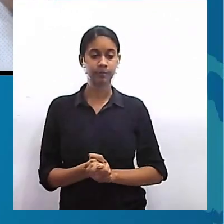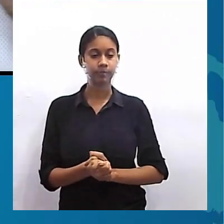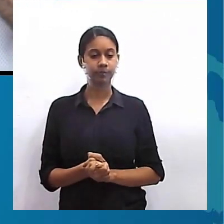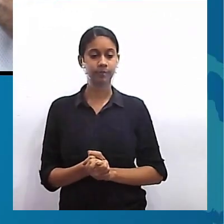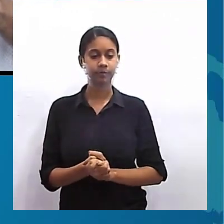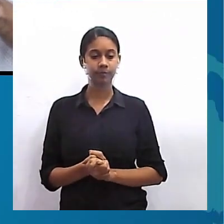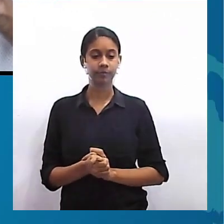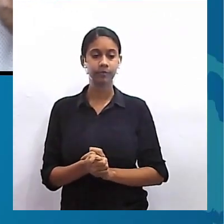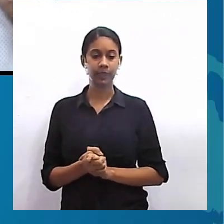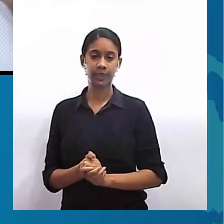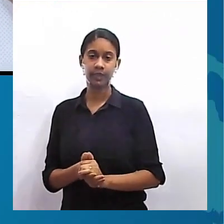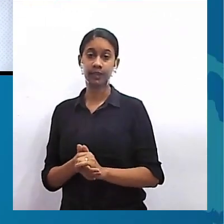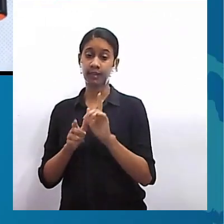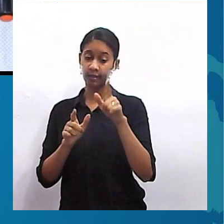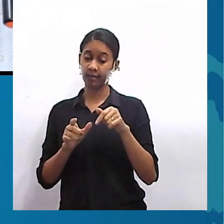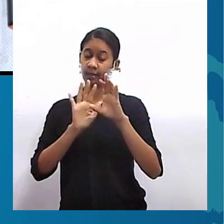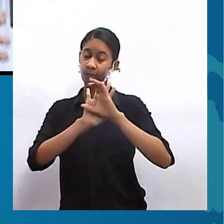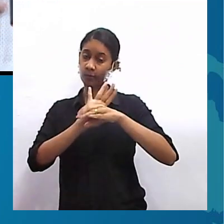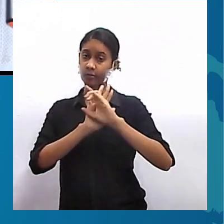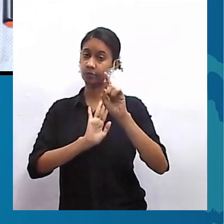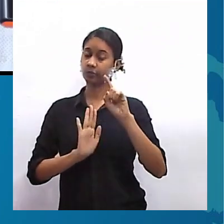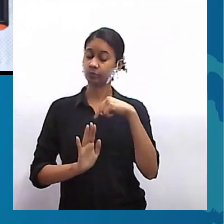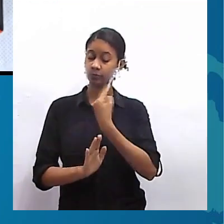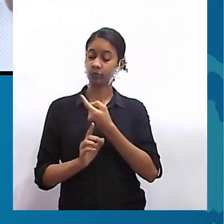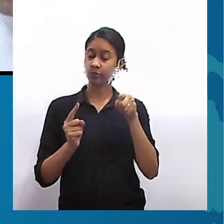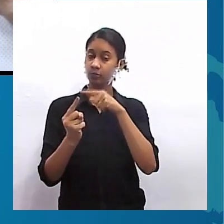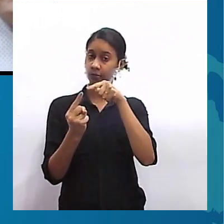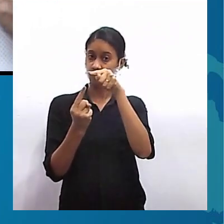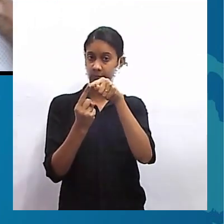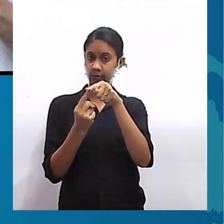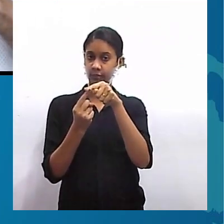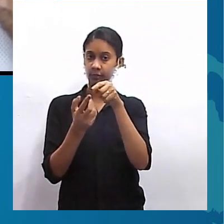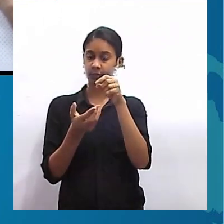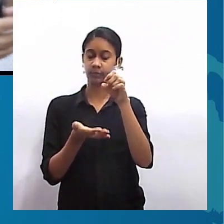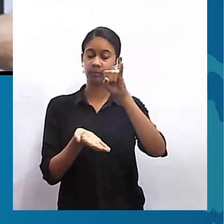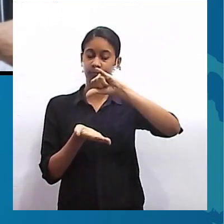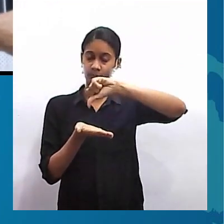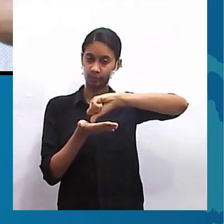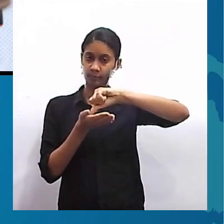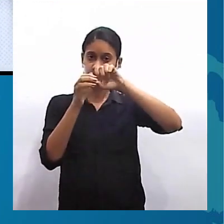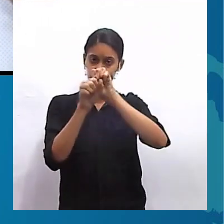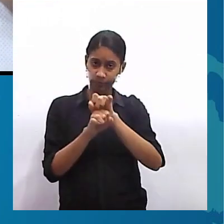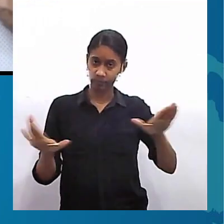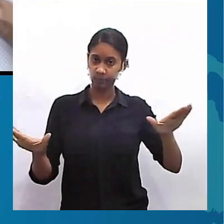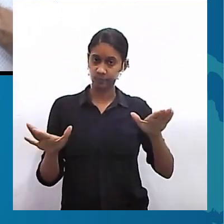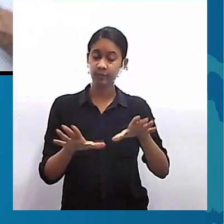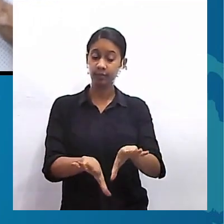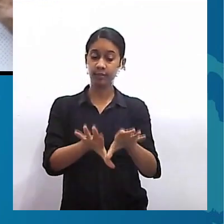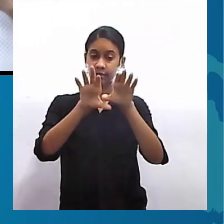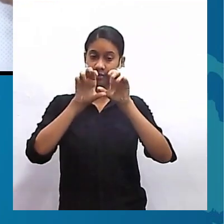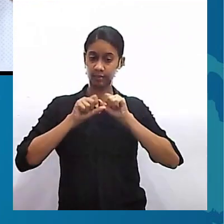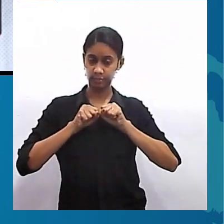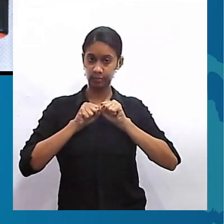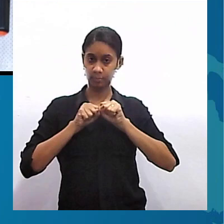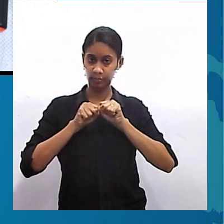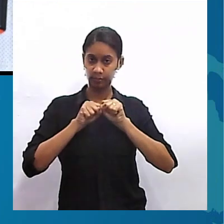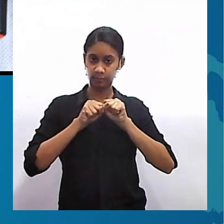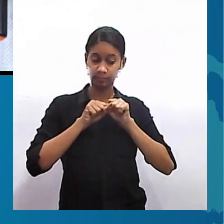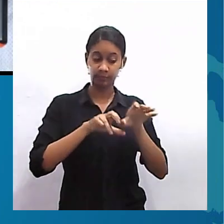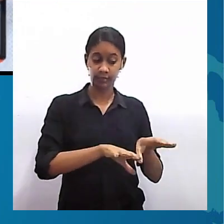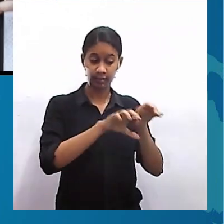Esse é o conceito do nosso objetivo de centro de distribuição. Receber consolidado dos fornecedores e